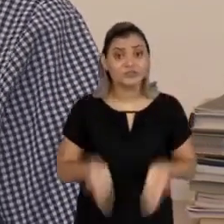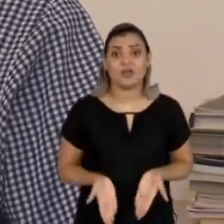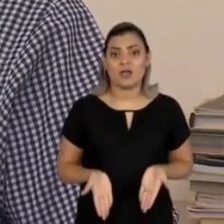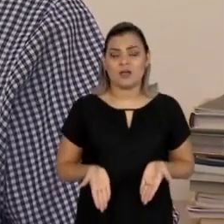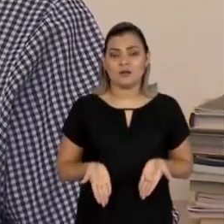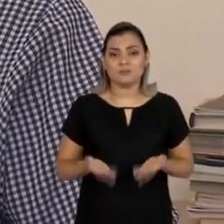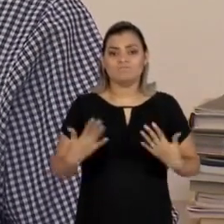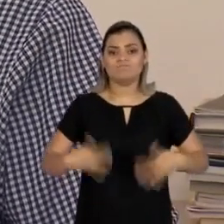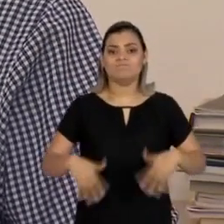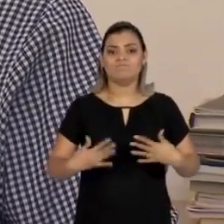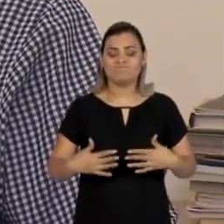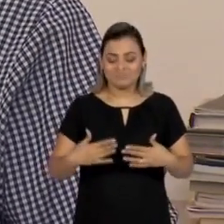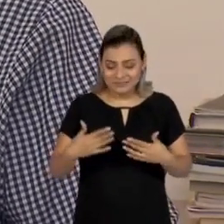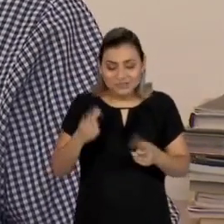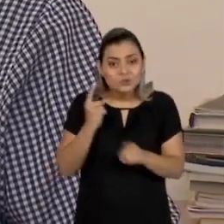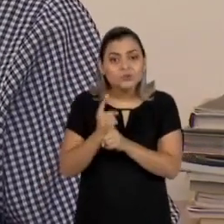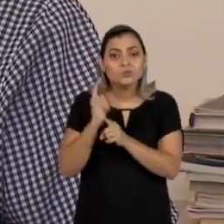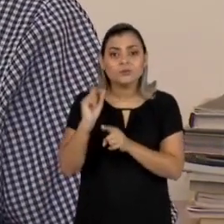que